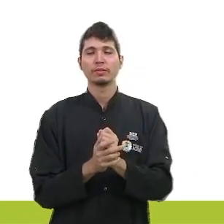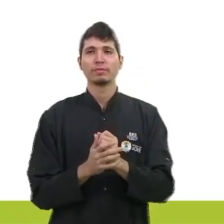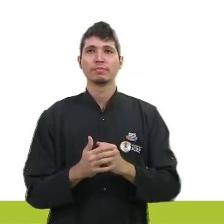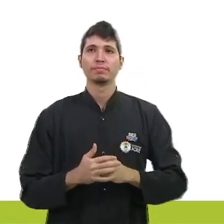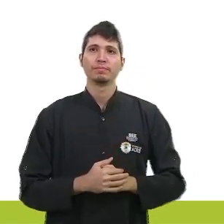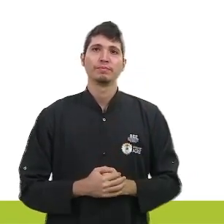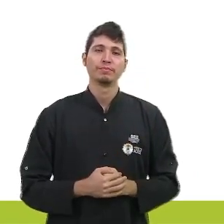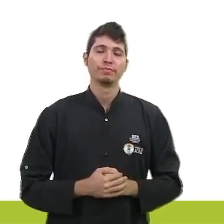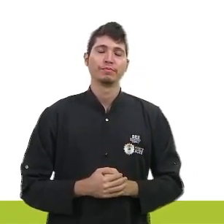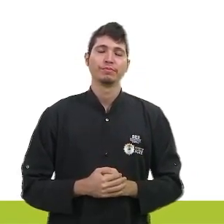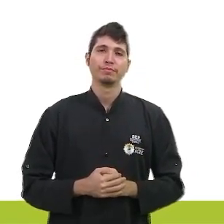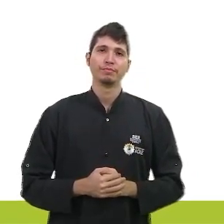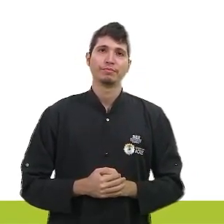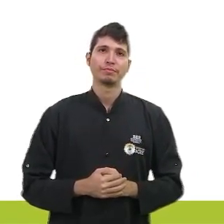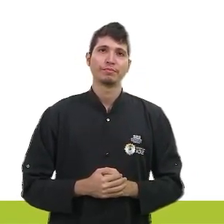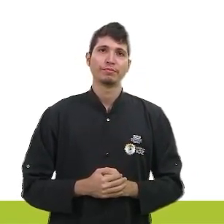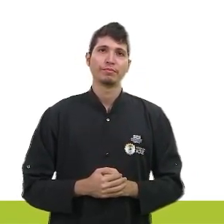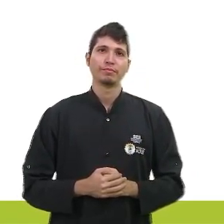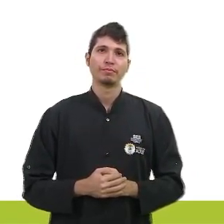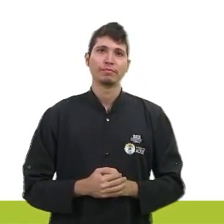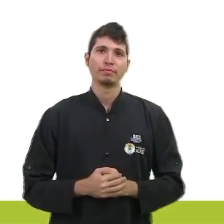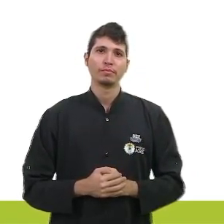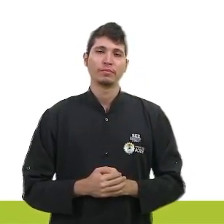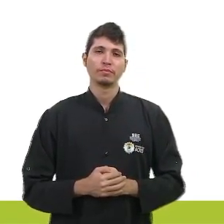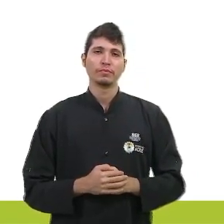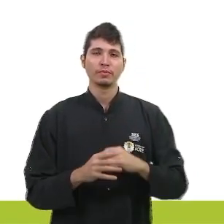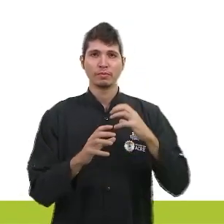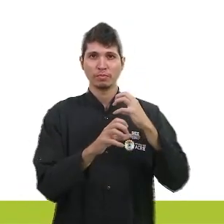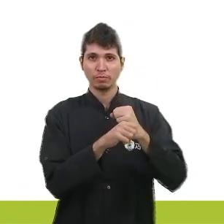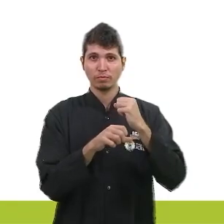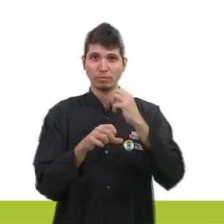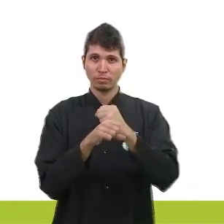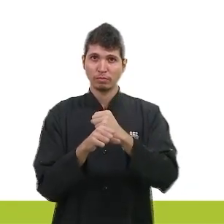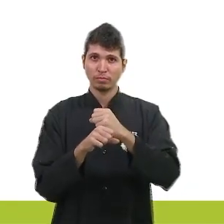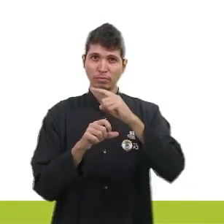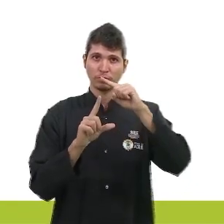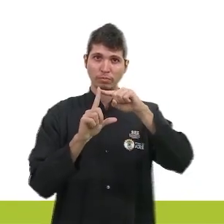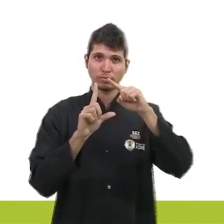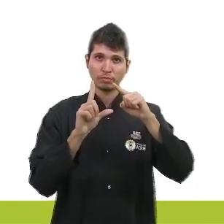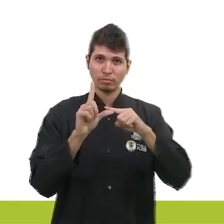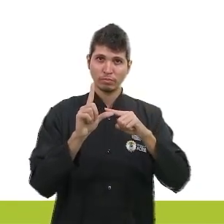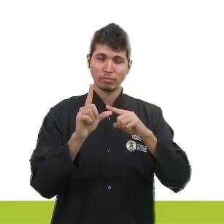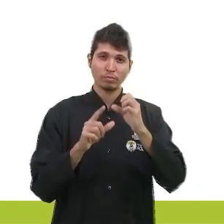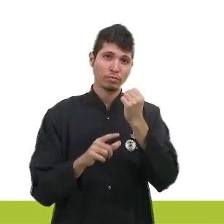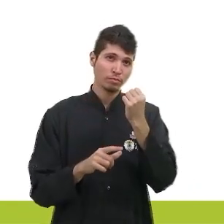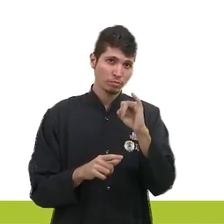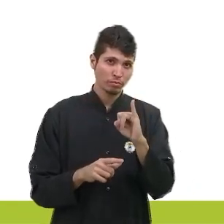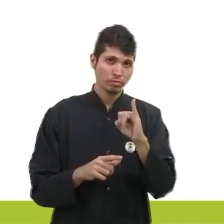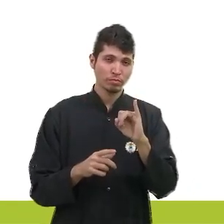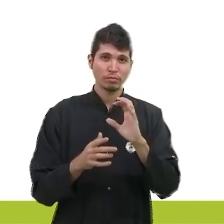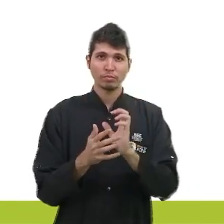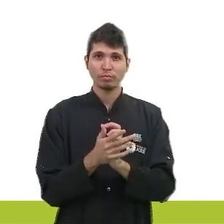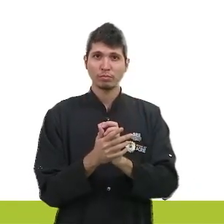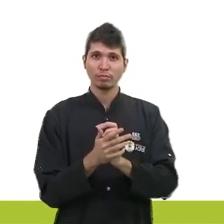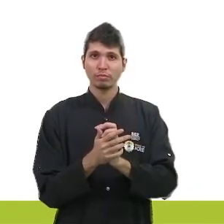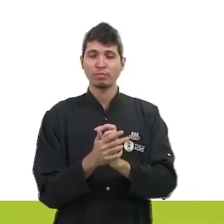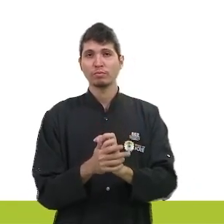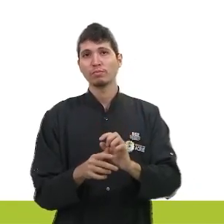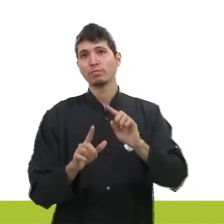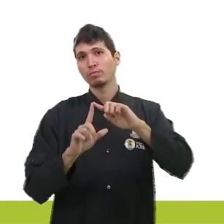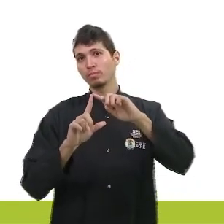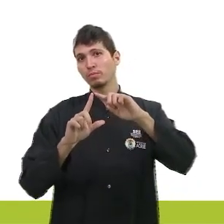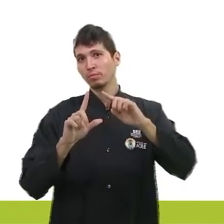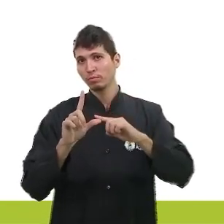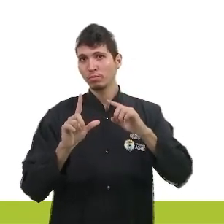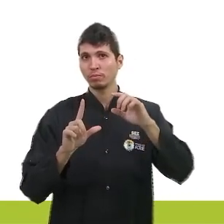Diga ou suponha que a soma desses arcos são tais que, se você pegar o arco alfa